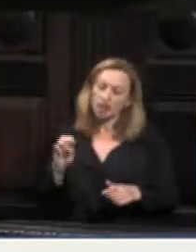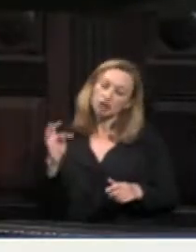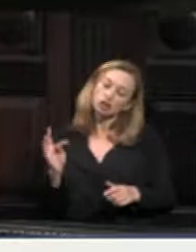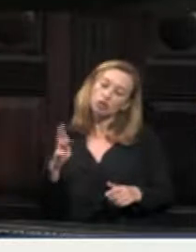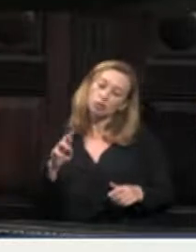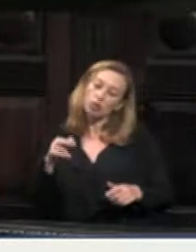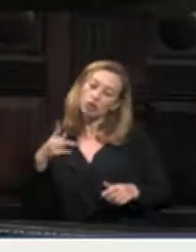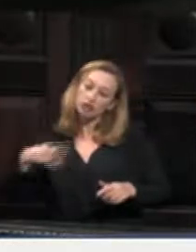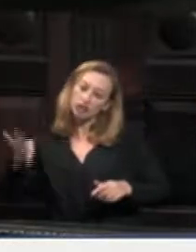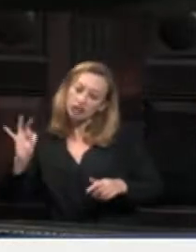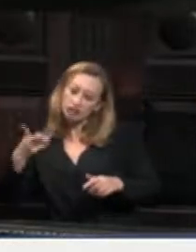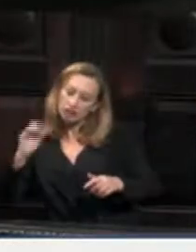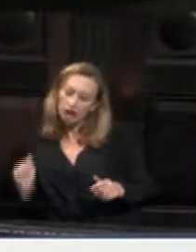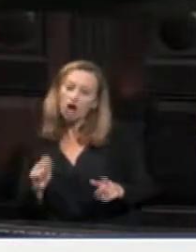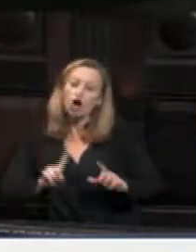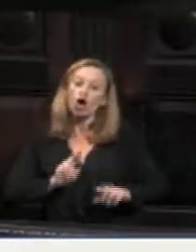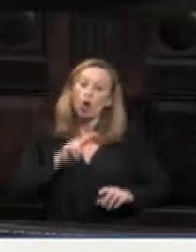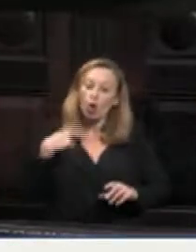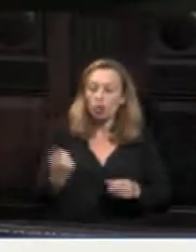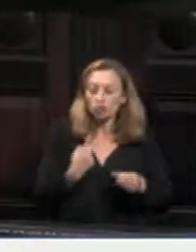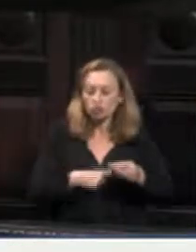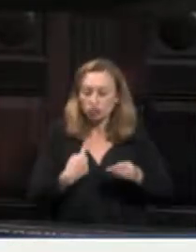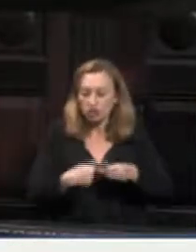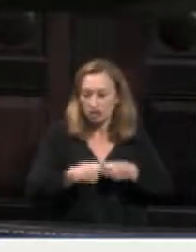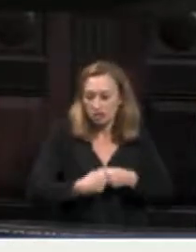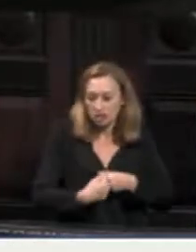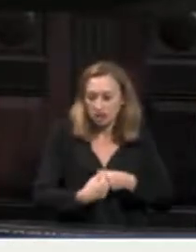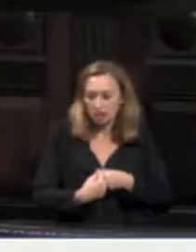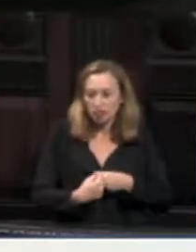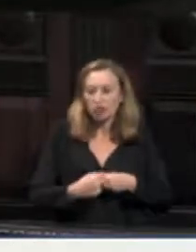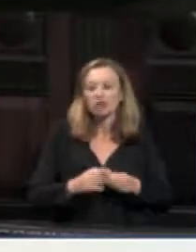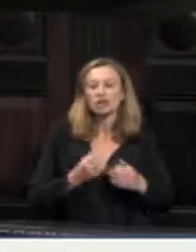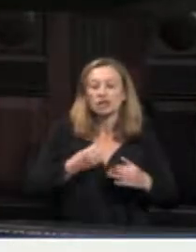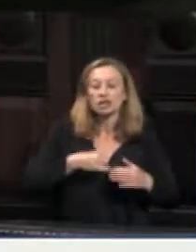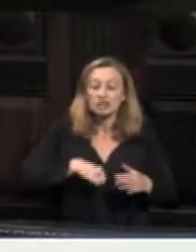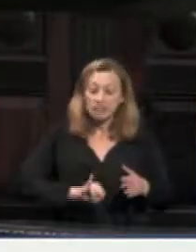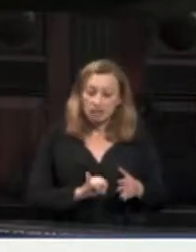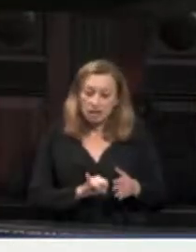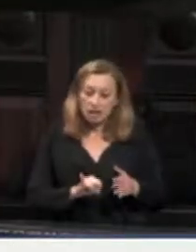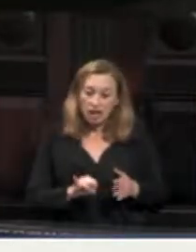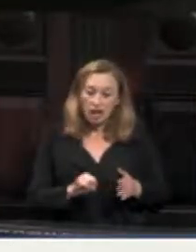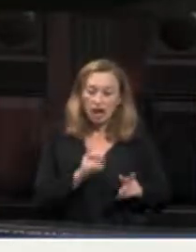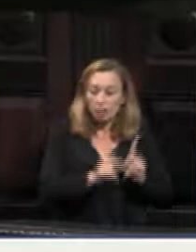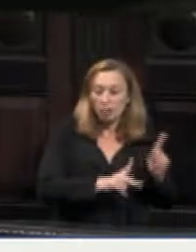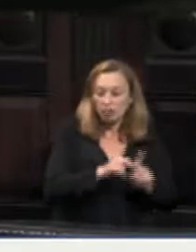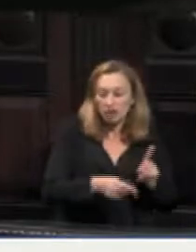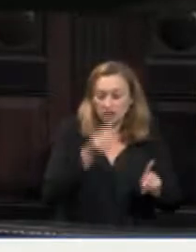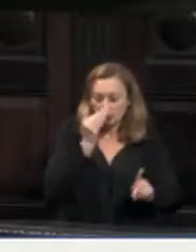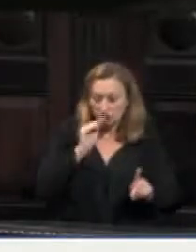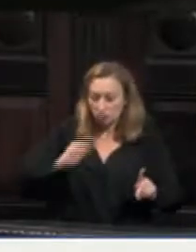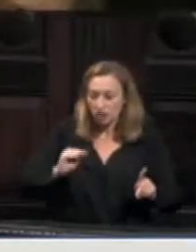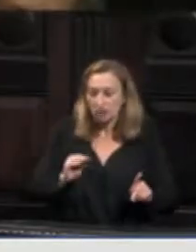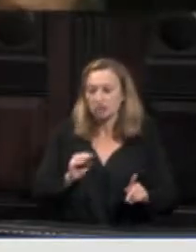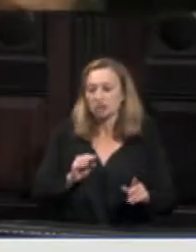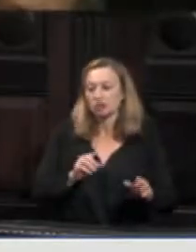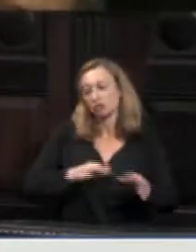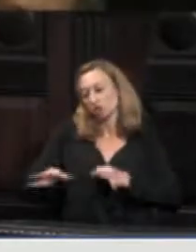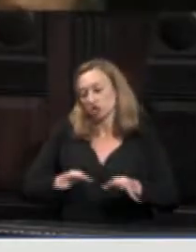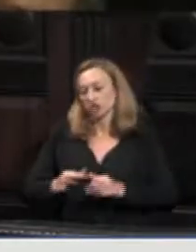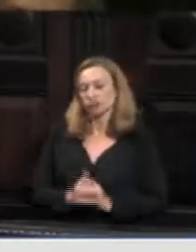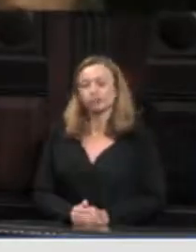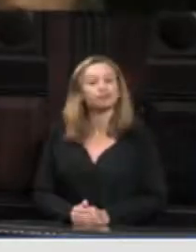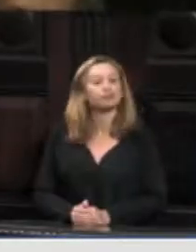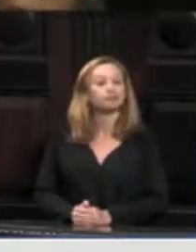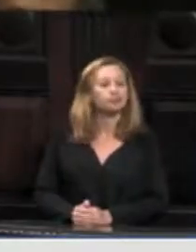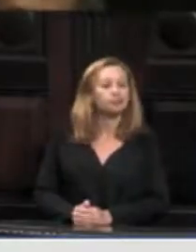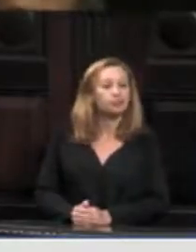impactado, vírgula, que terá direito a veto caso a população, uma vez consultada, rejeite o projeto. Estou de